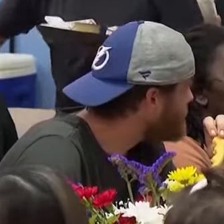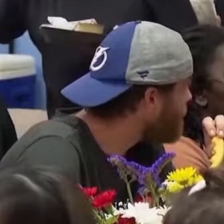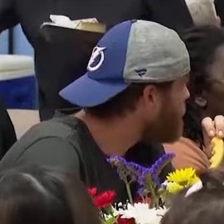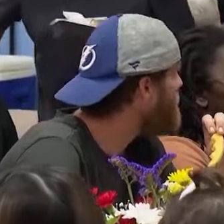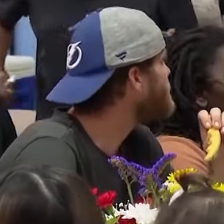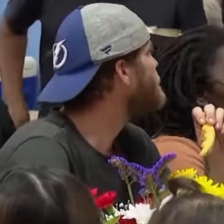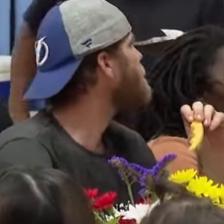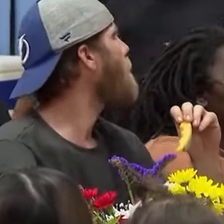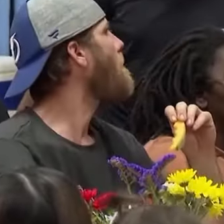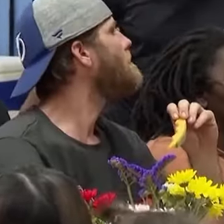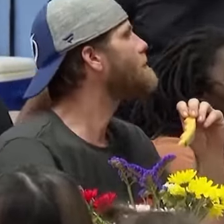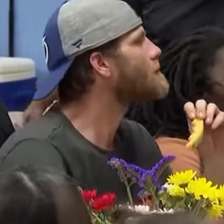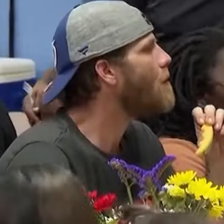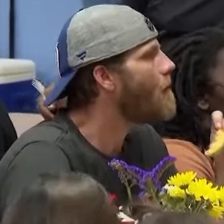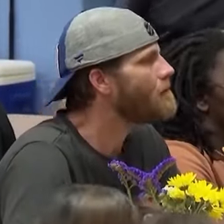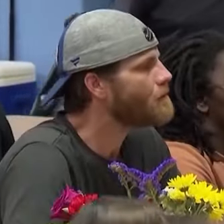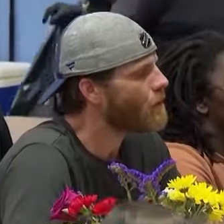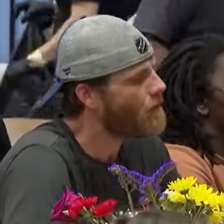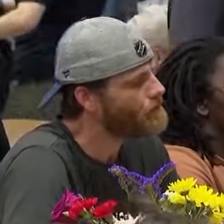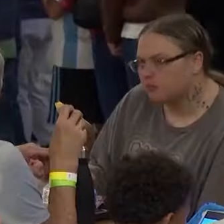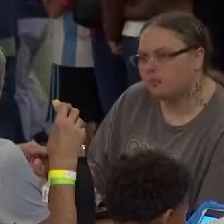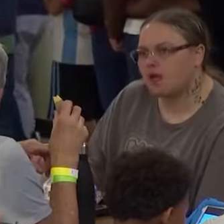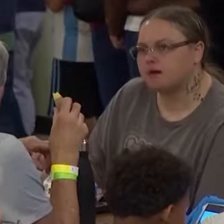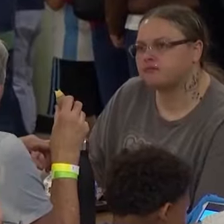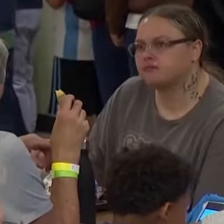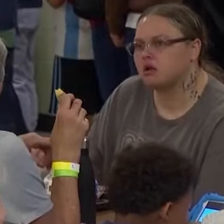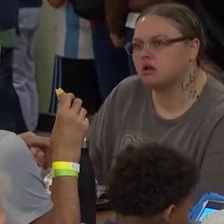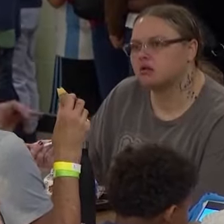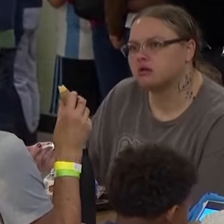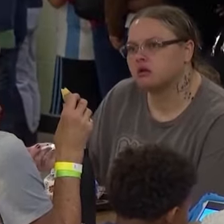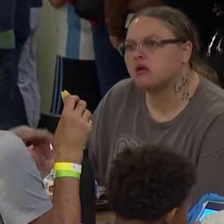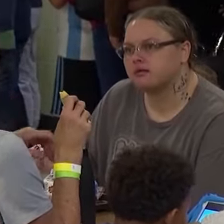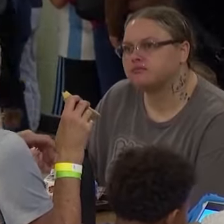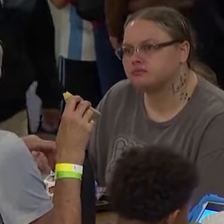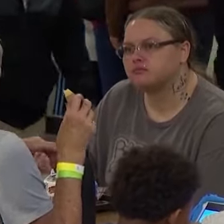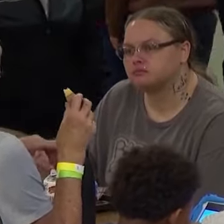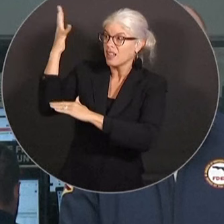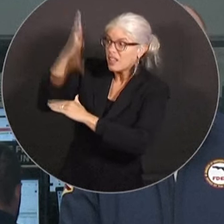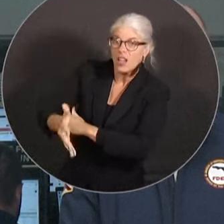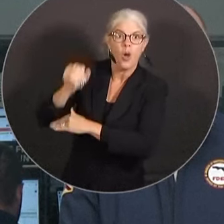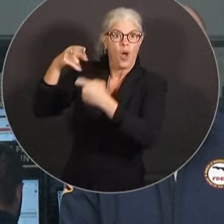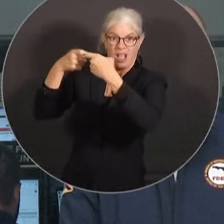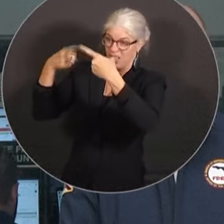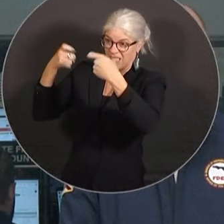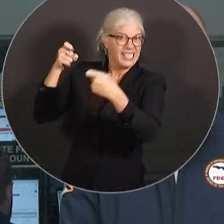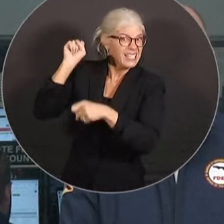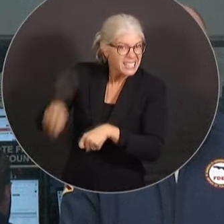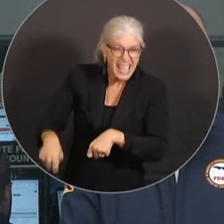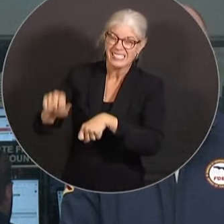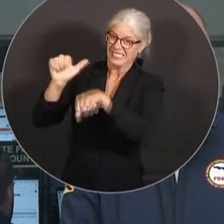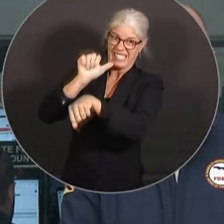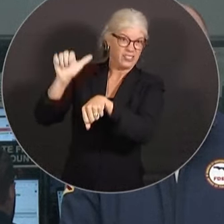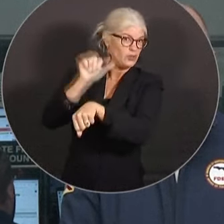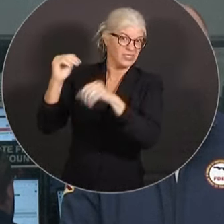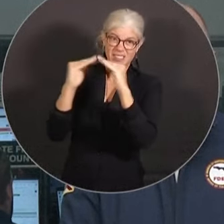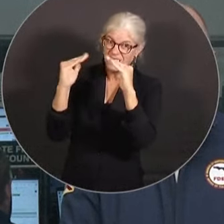pessoas optaram por ficar em casa. Para estas pessoas, o governador da Flórida deixou um aviso. Stay inside and stay off the